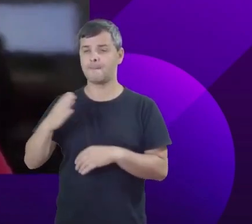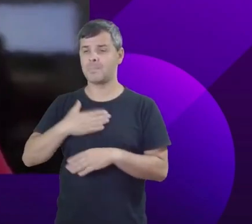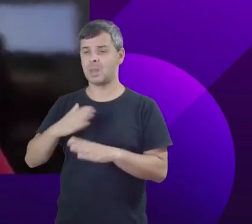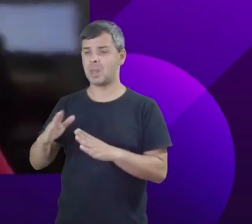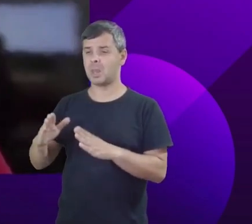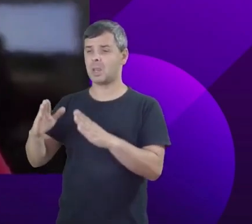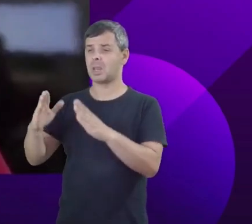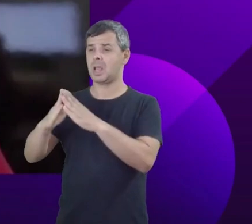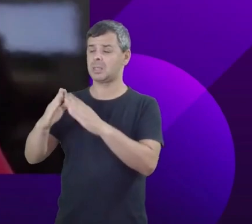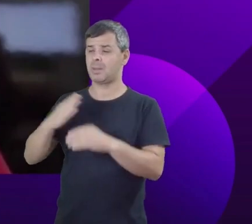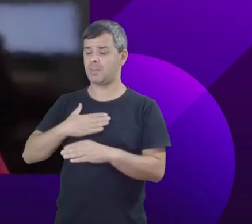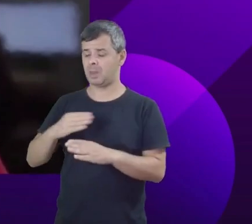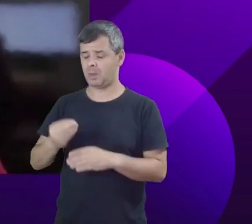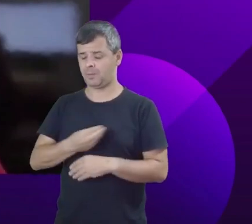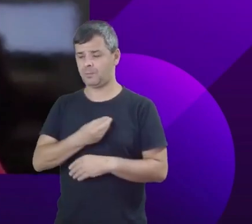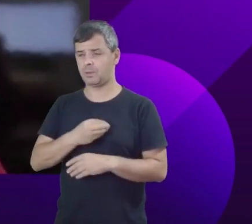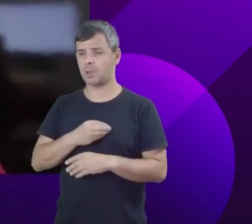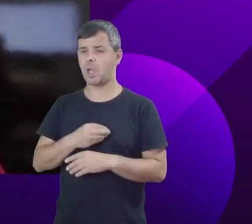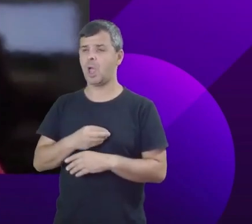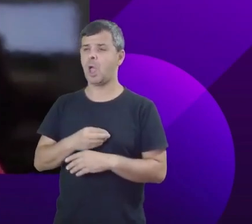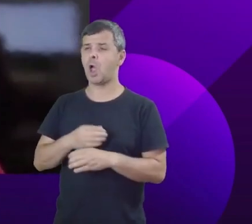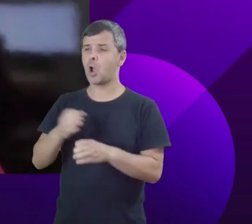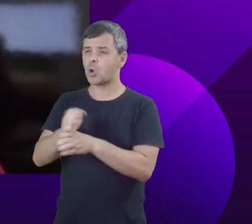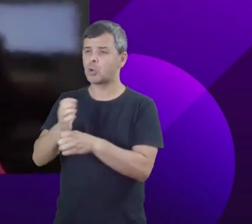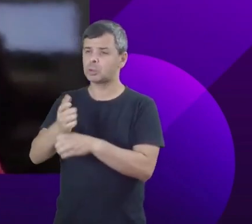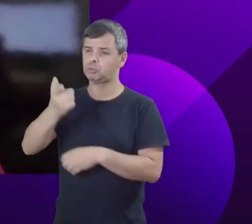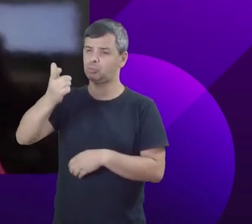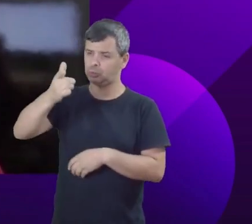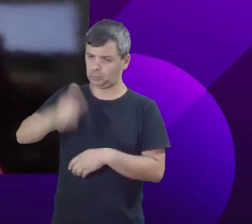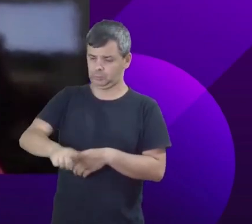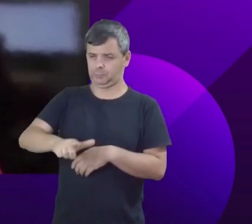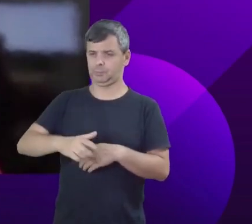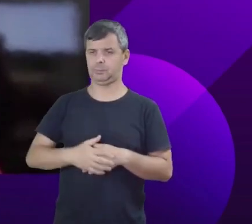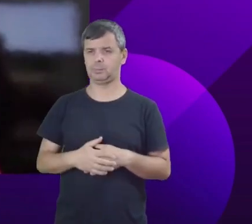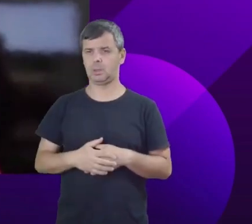Vida Reconstrução, que foi um